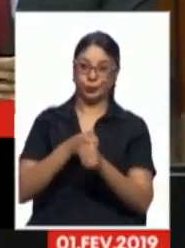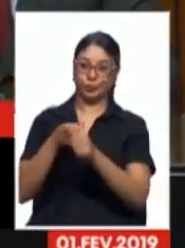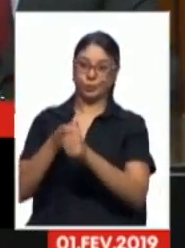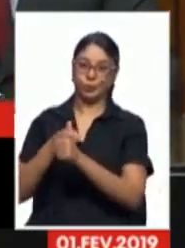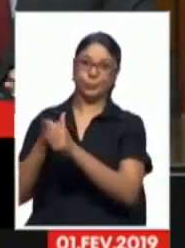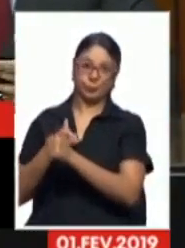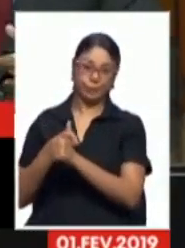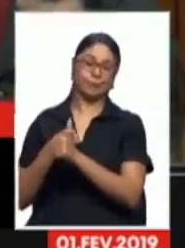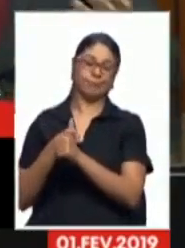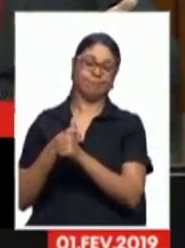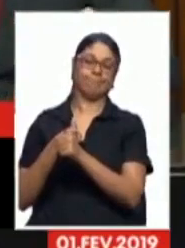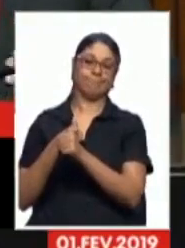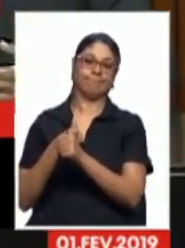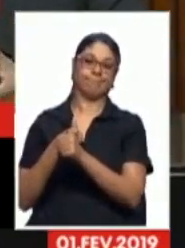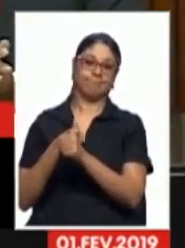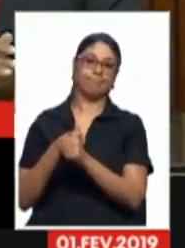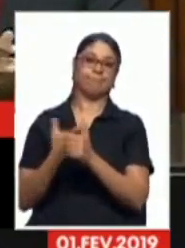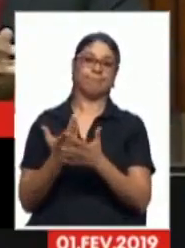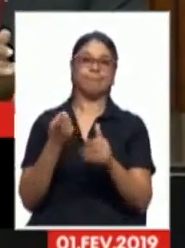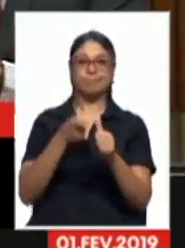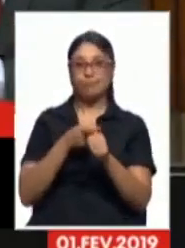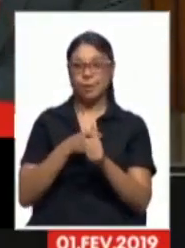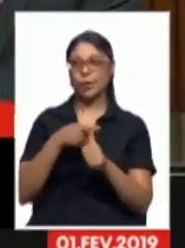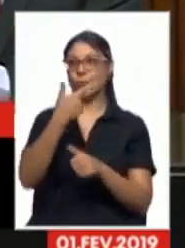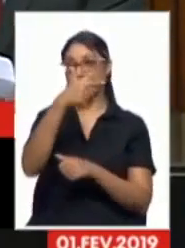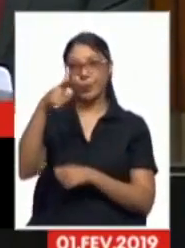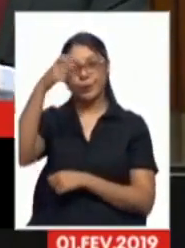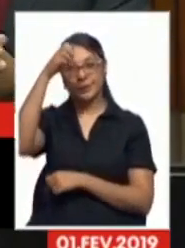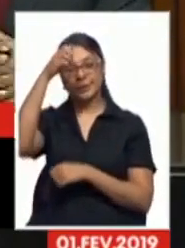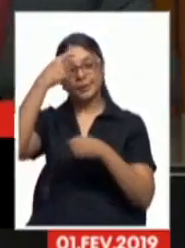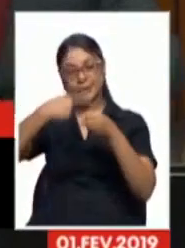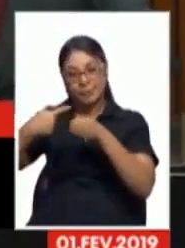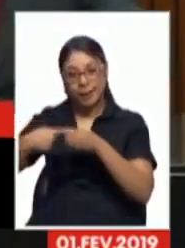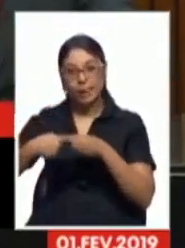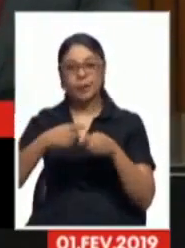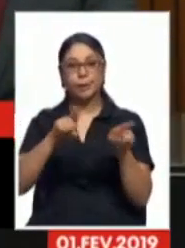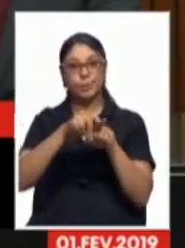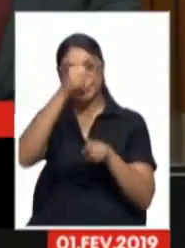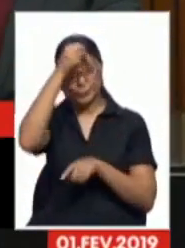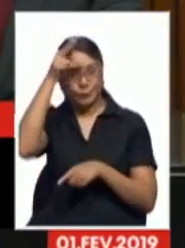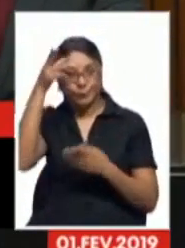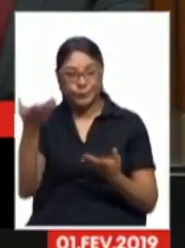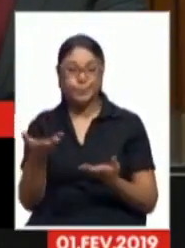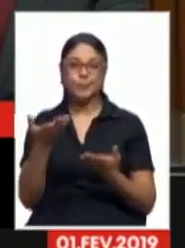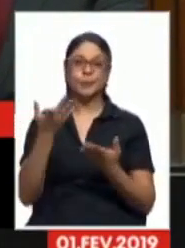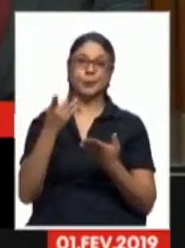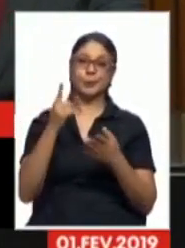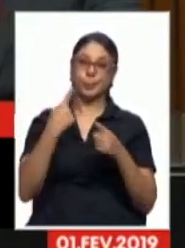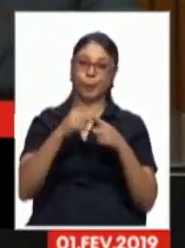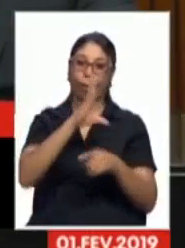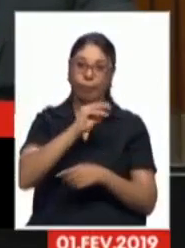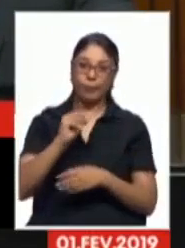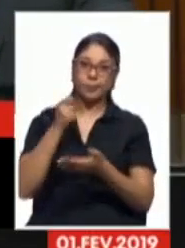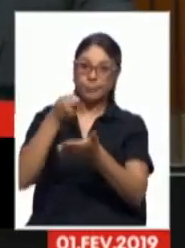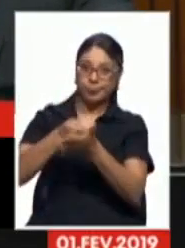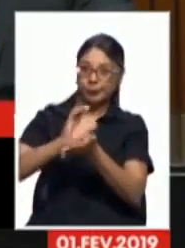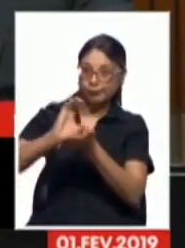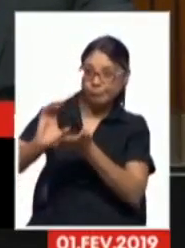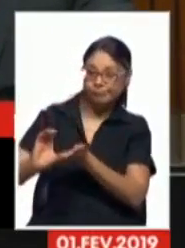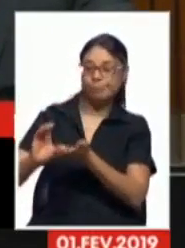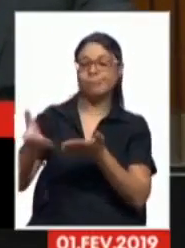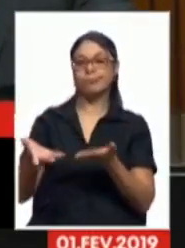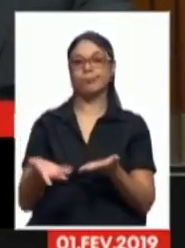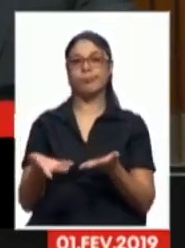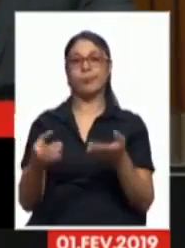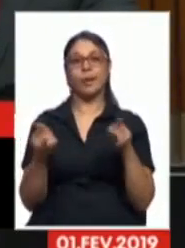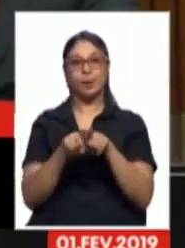pagar mais imediatos, dívidas com municípios, por exemplo, né, de repasses atrasados. Falou de uma dívida total com